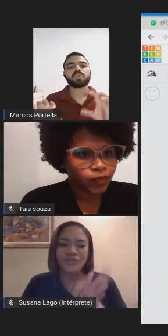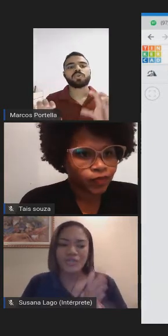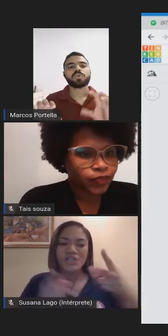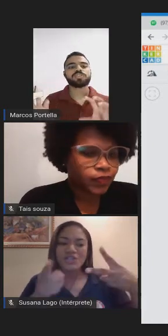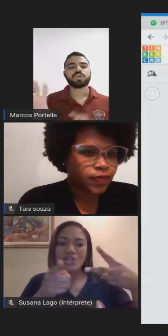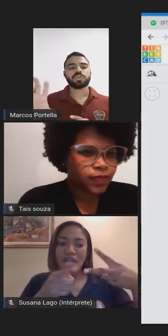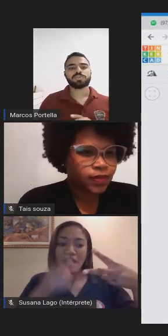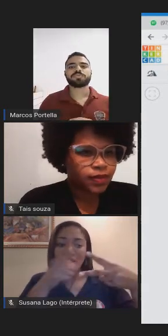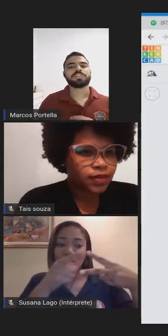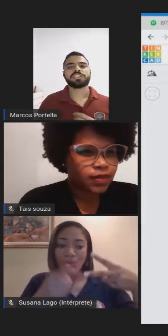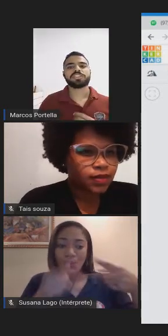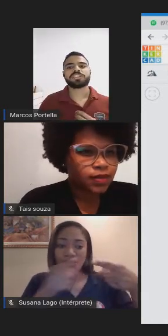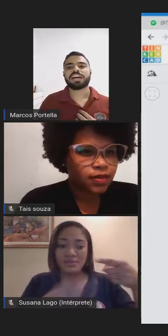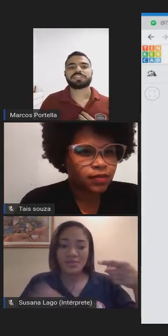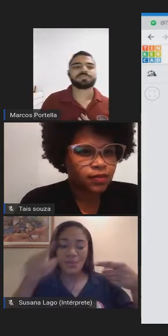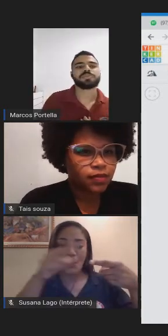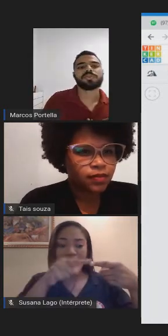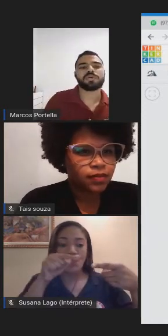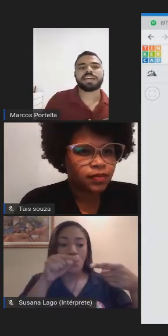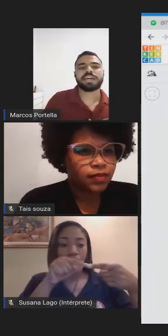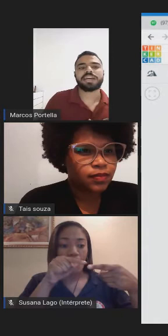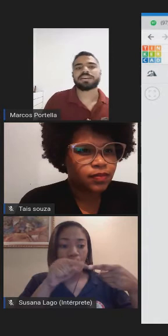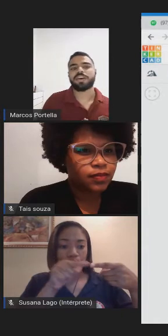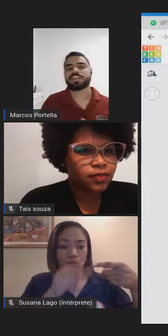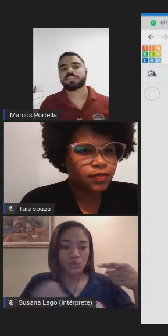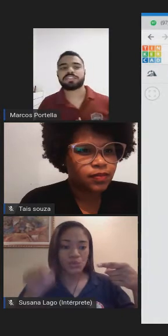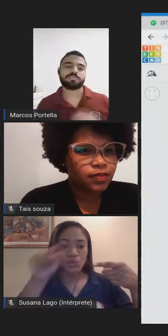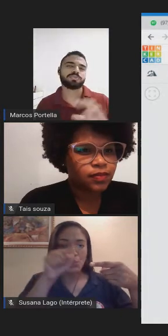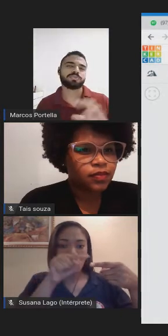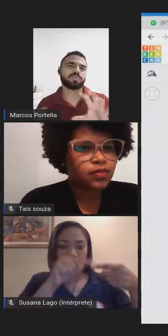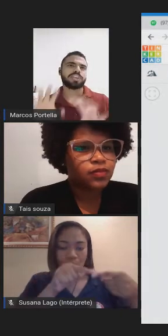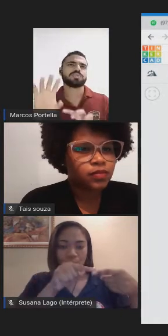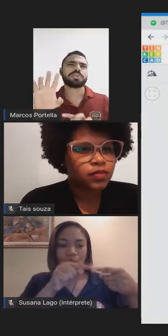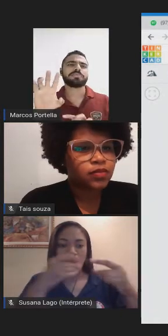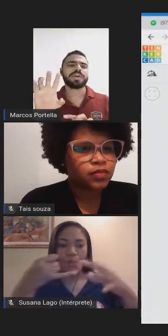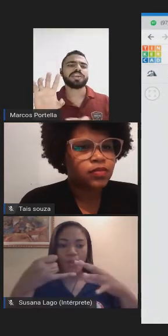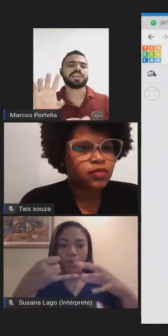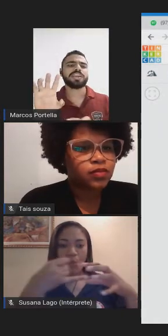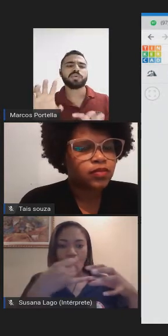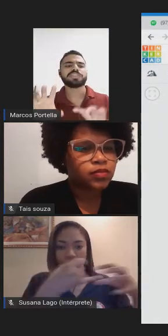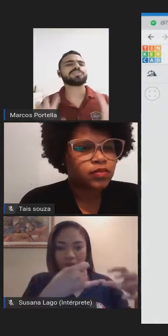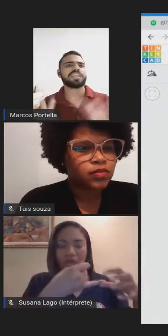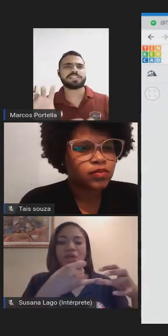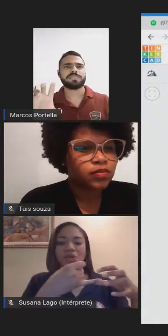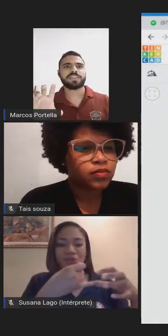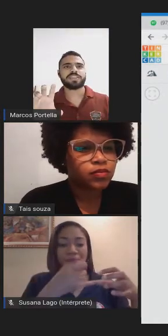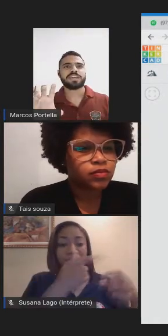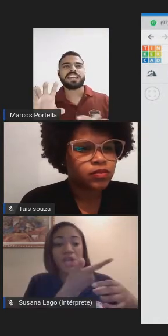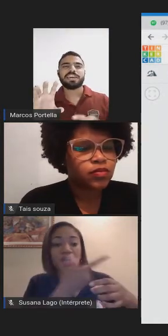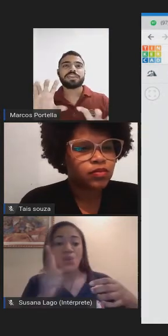tá? Um circuito estava com essa corrente aqui, 6,41 mA, e o outro estava com